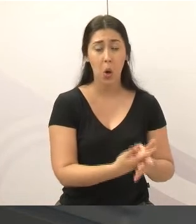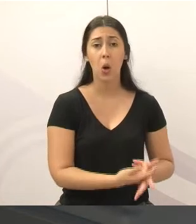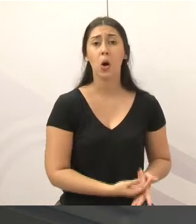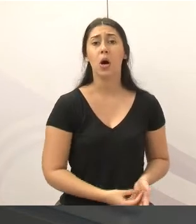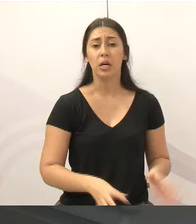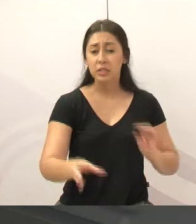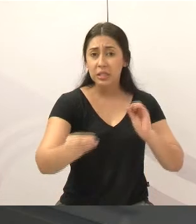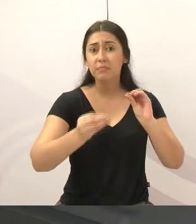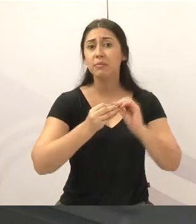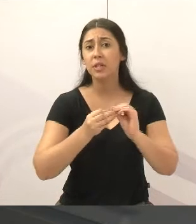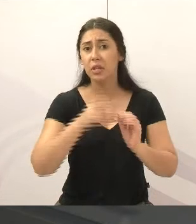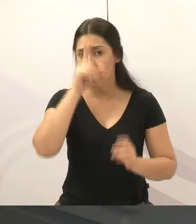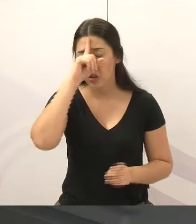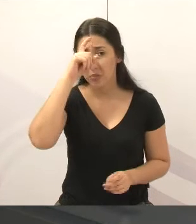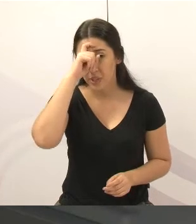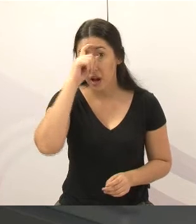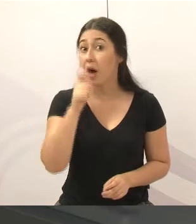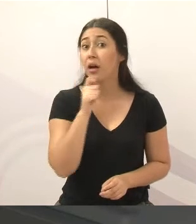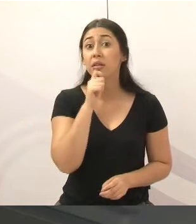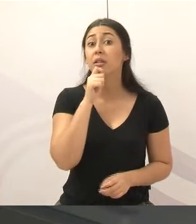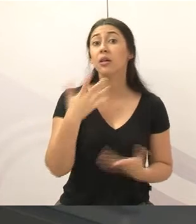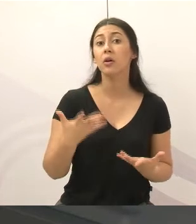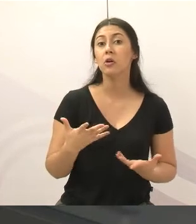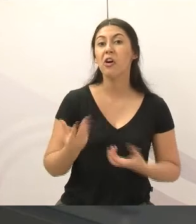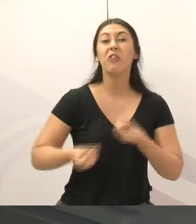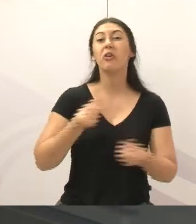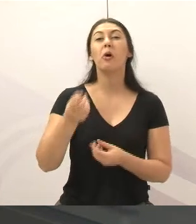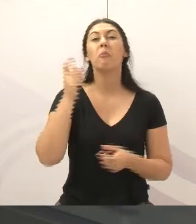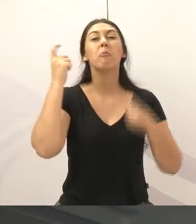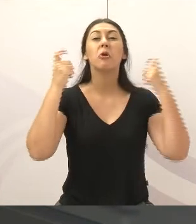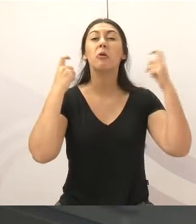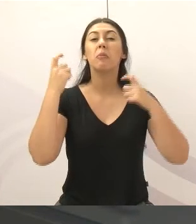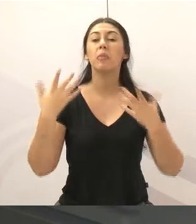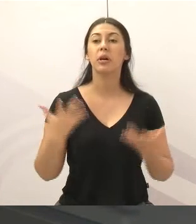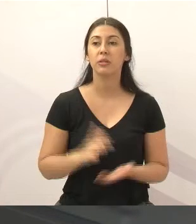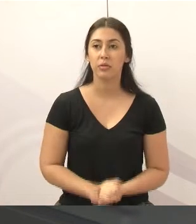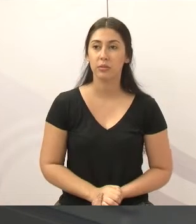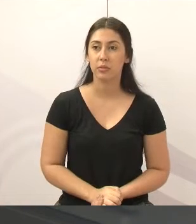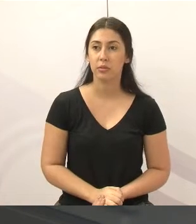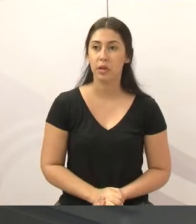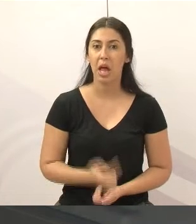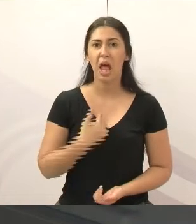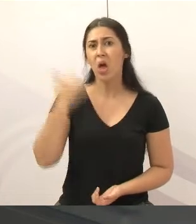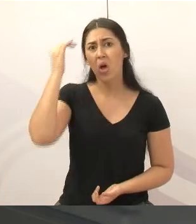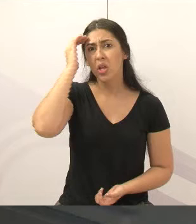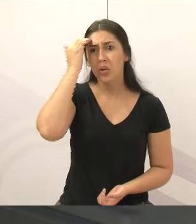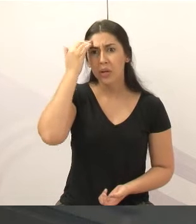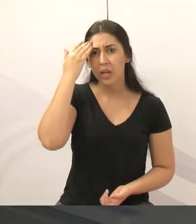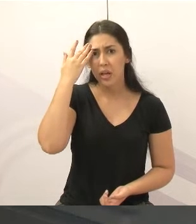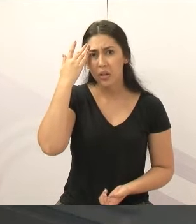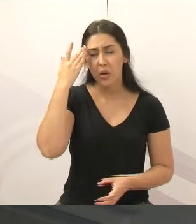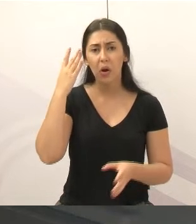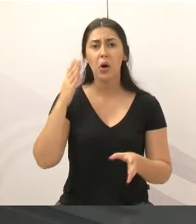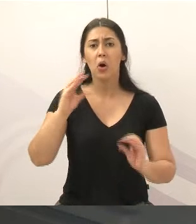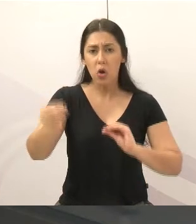senhor imagina, como é que pode um negócio desse? Quer dizer, então não entendo, pega esse dinheiro dessas emendas, ô vereador, e